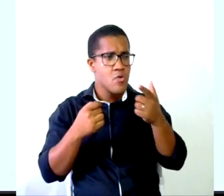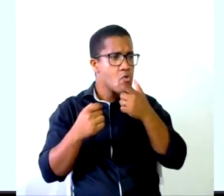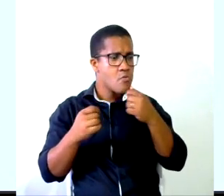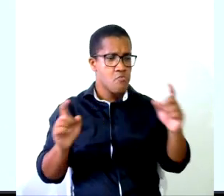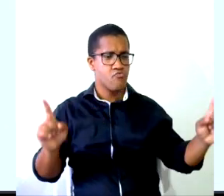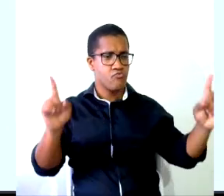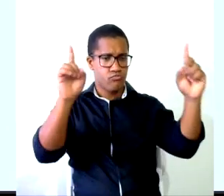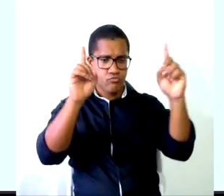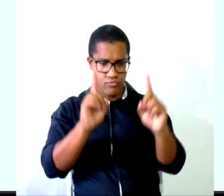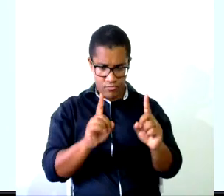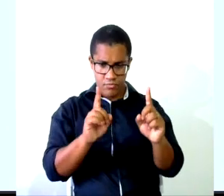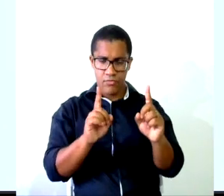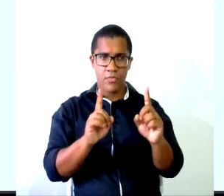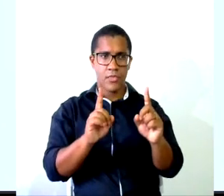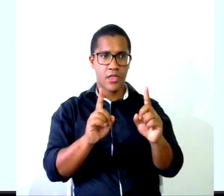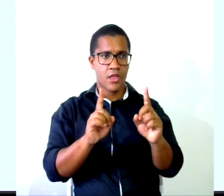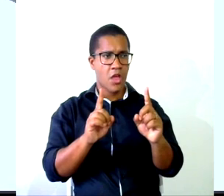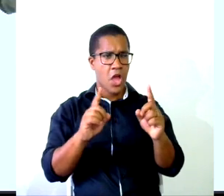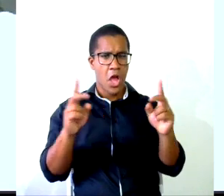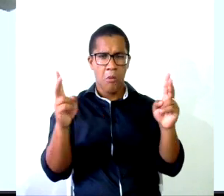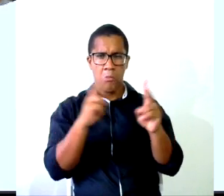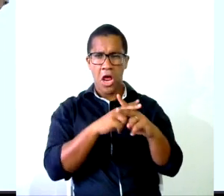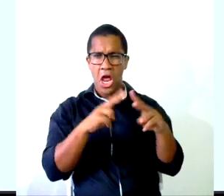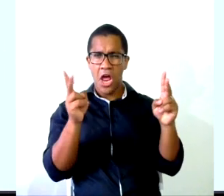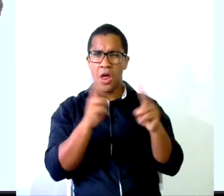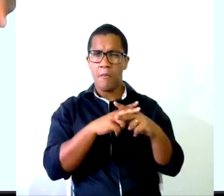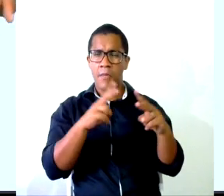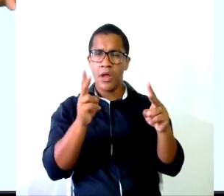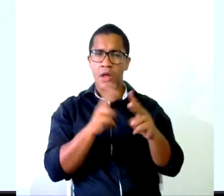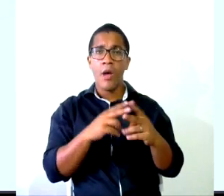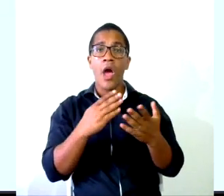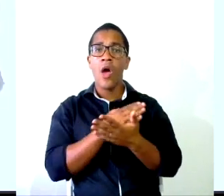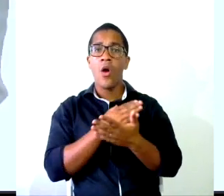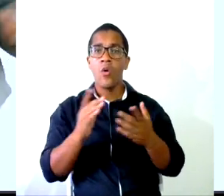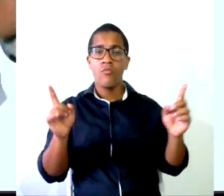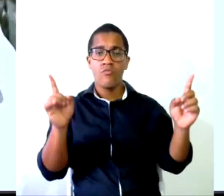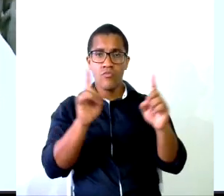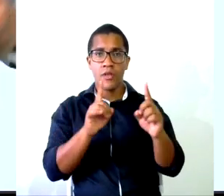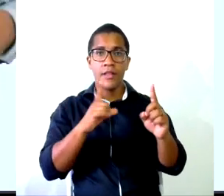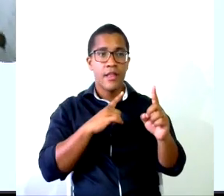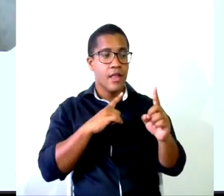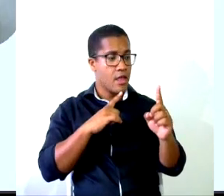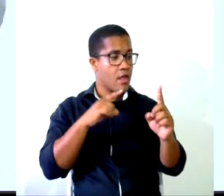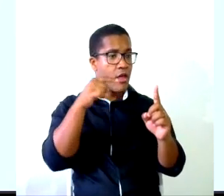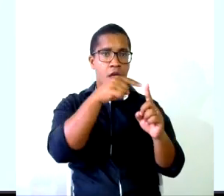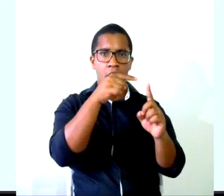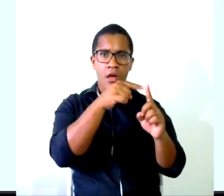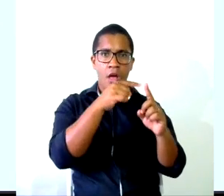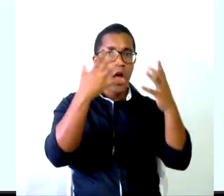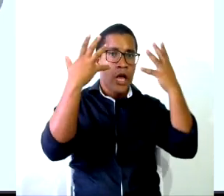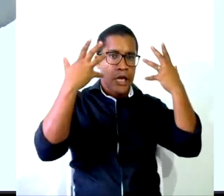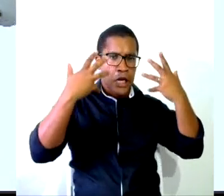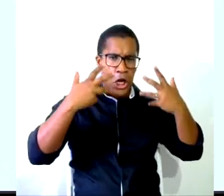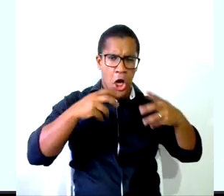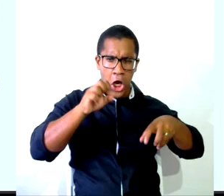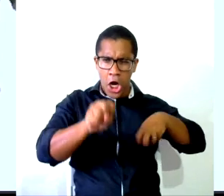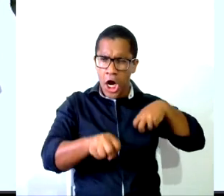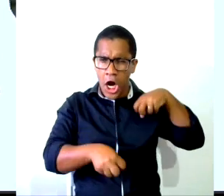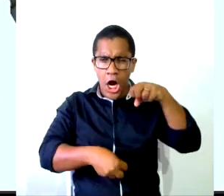no arena. Quem são aqueles homens? Lutando pela vida, né? Muitos eram colocados com leões, né,